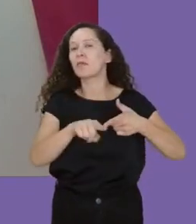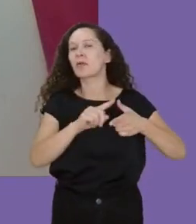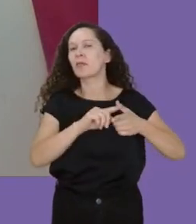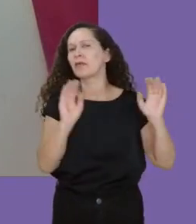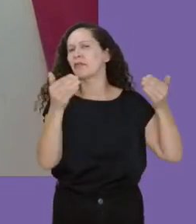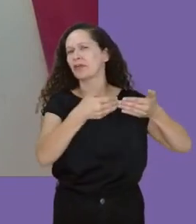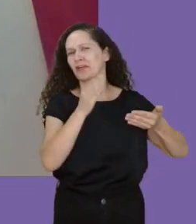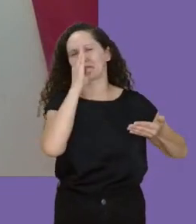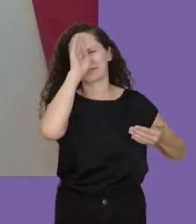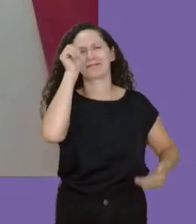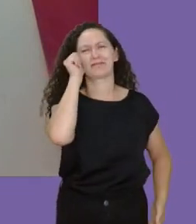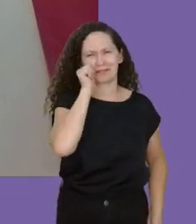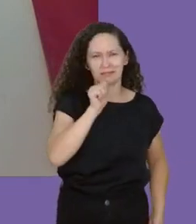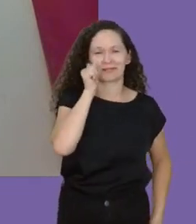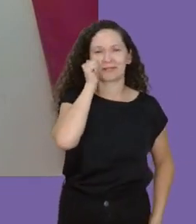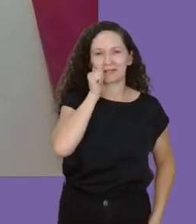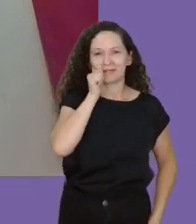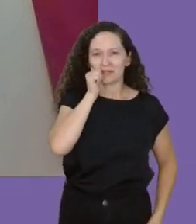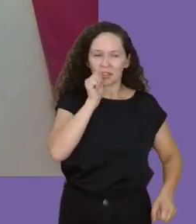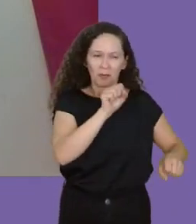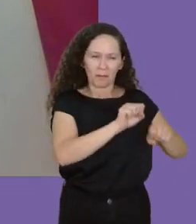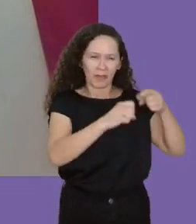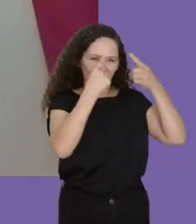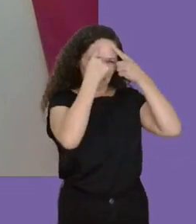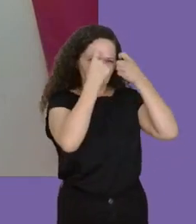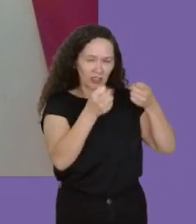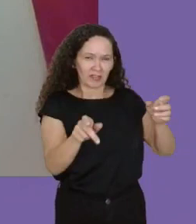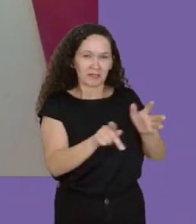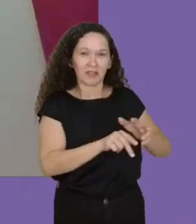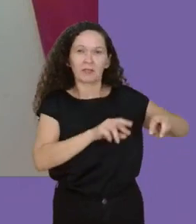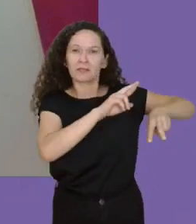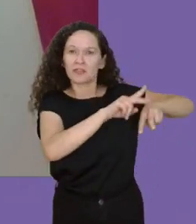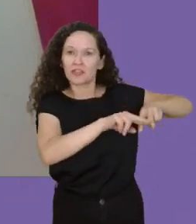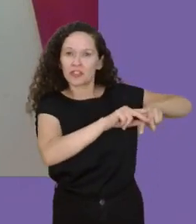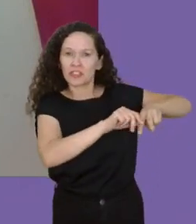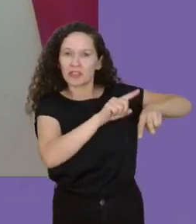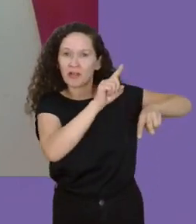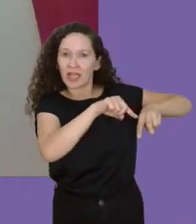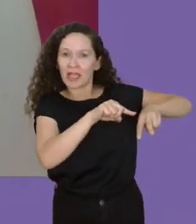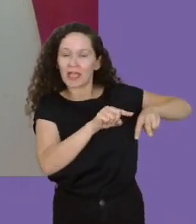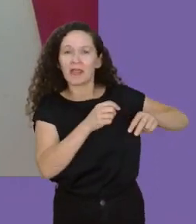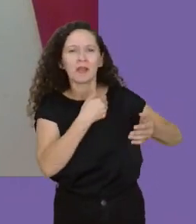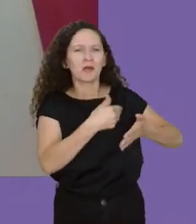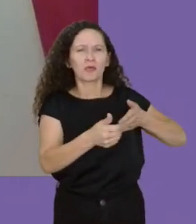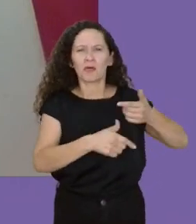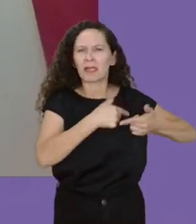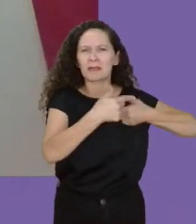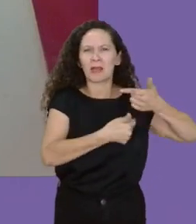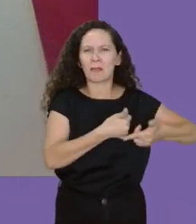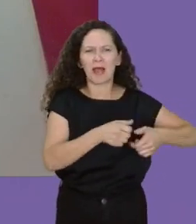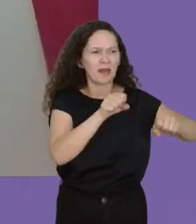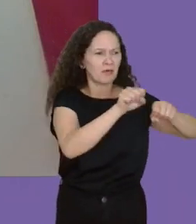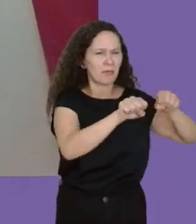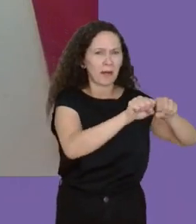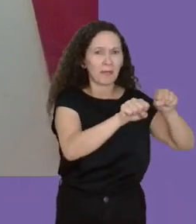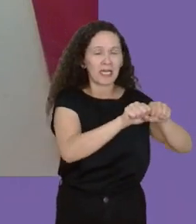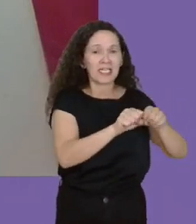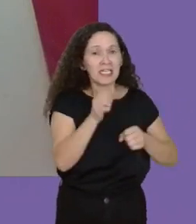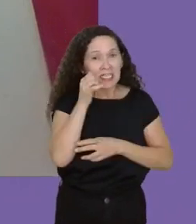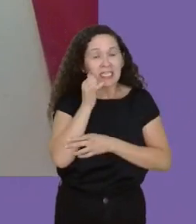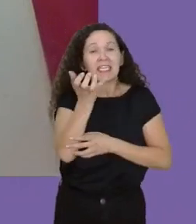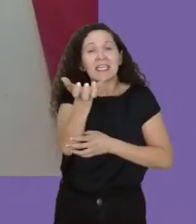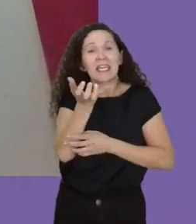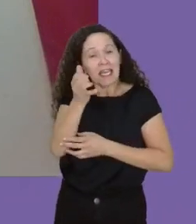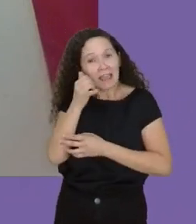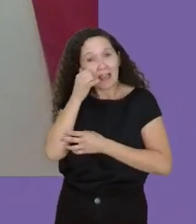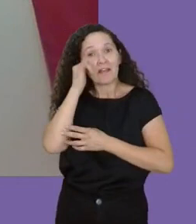às mulheres. Então, quando a gente fala em violência política de gênero, a gente está falando de qualquer ação, conduta ou omissão que tente restringir de alguma forma